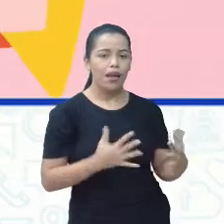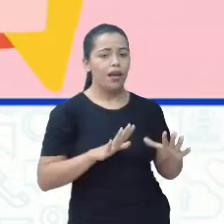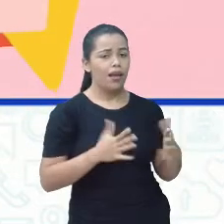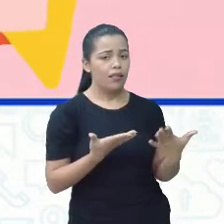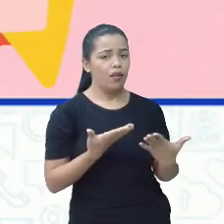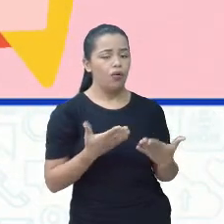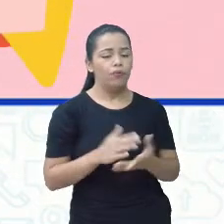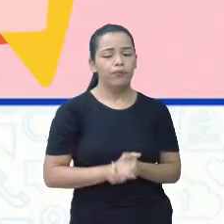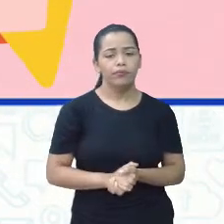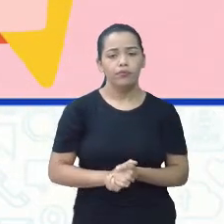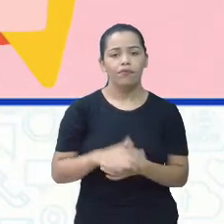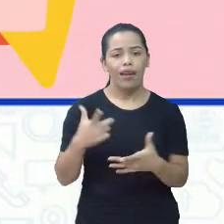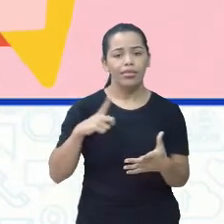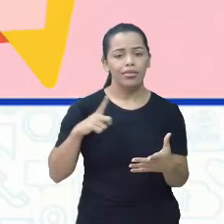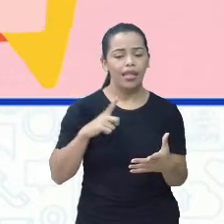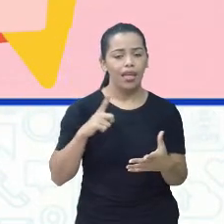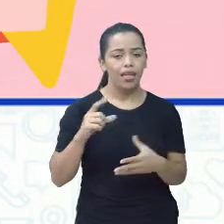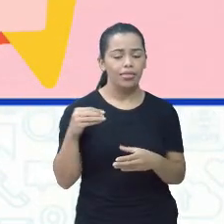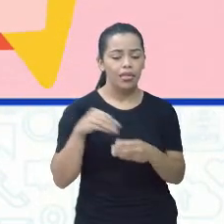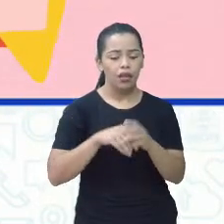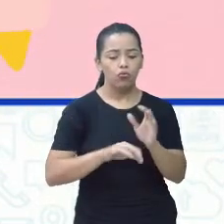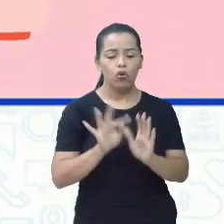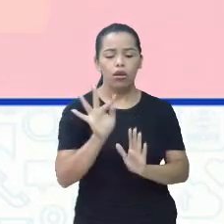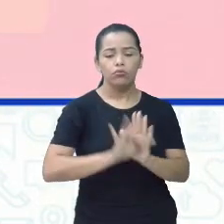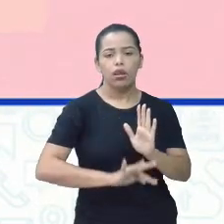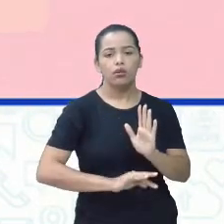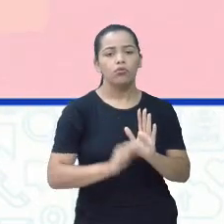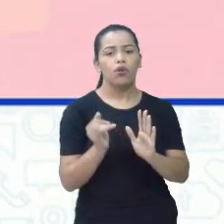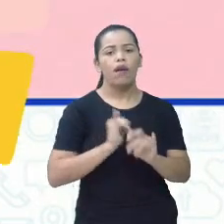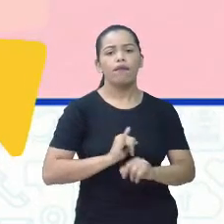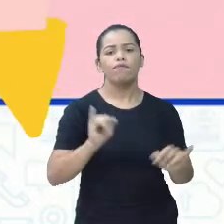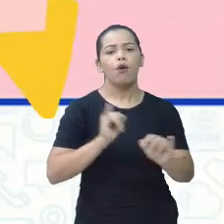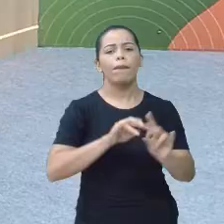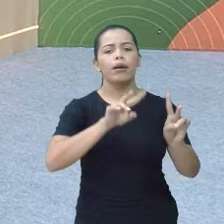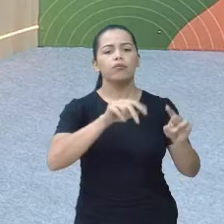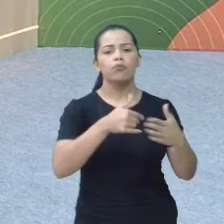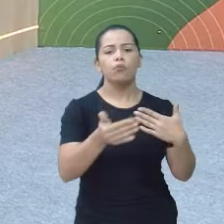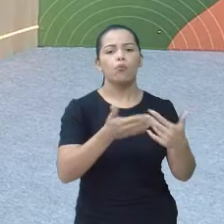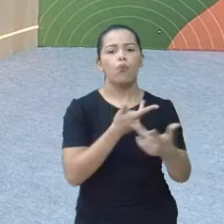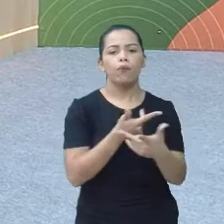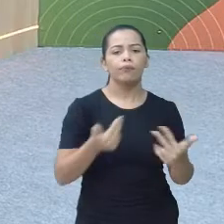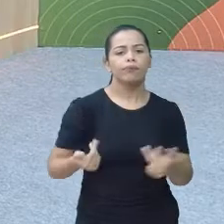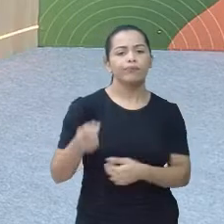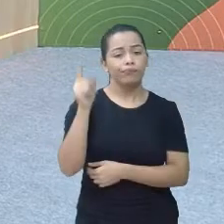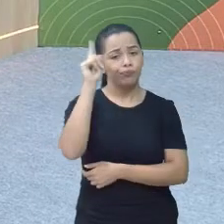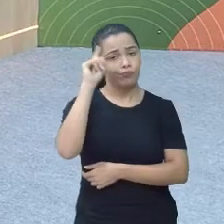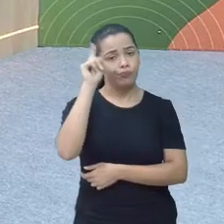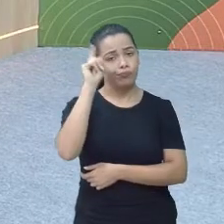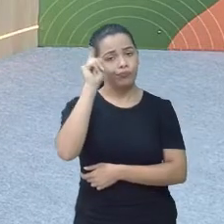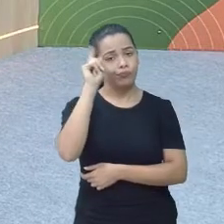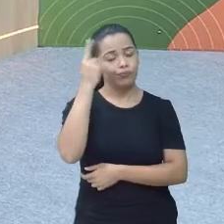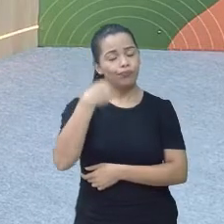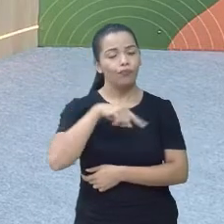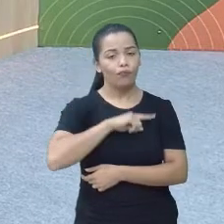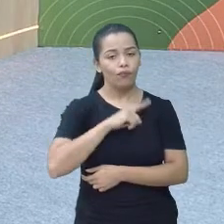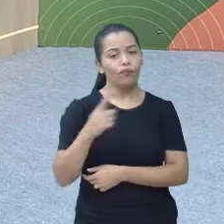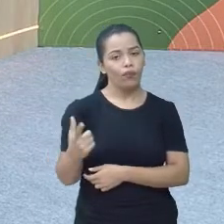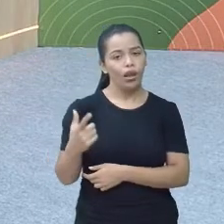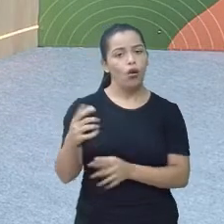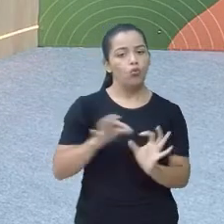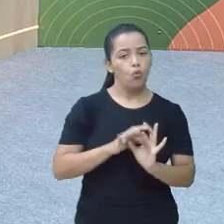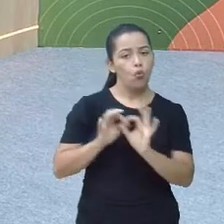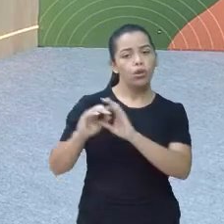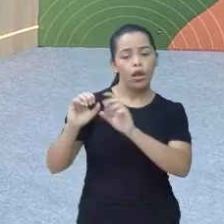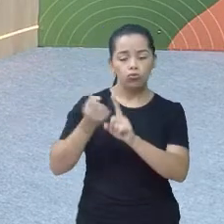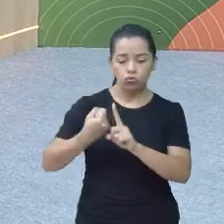vai acumular informações que aconteceram sobre um determinado fato do nosso dia a dia, do nosso contexto